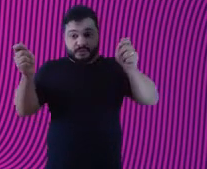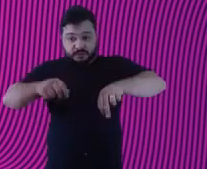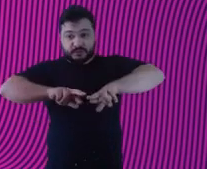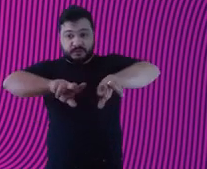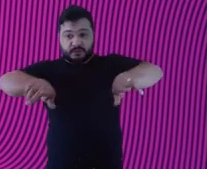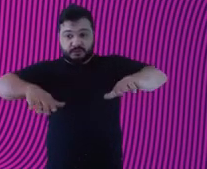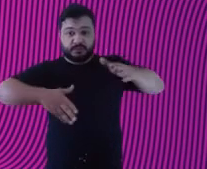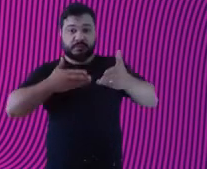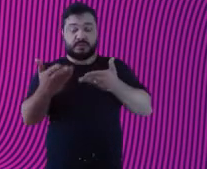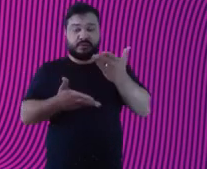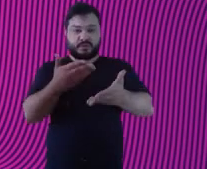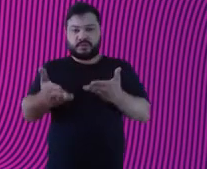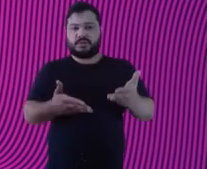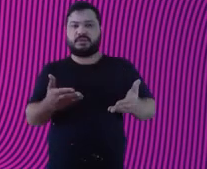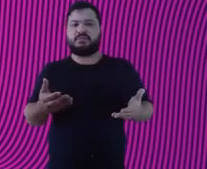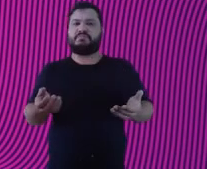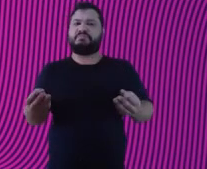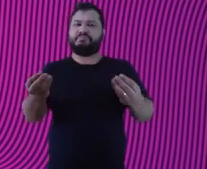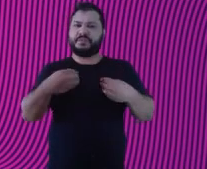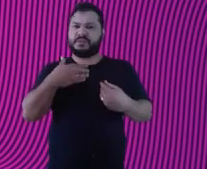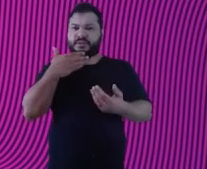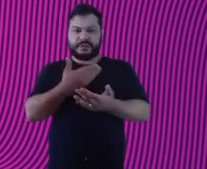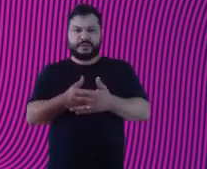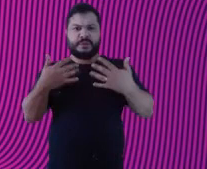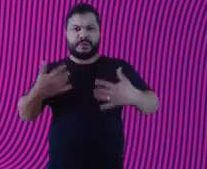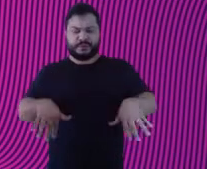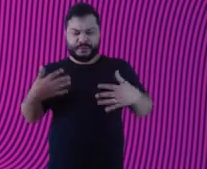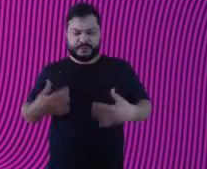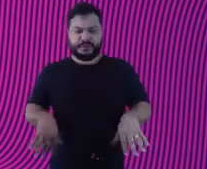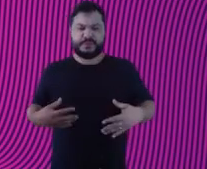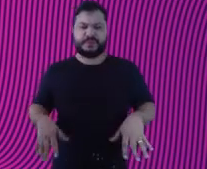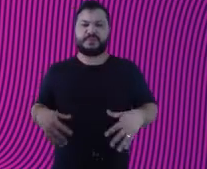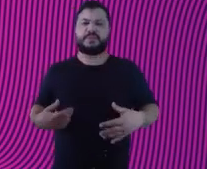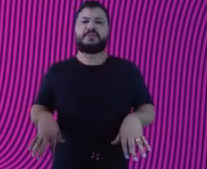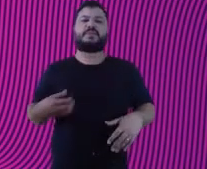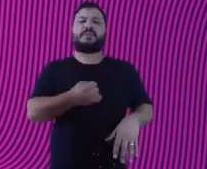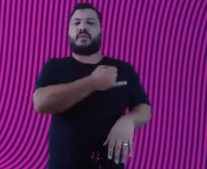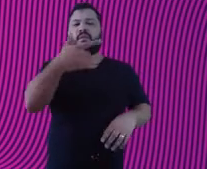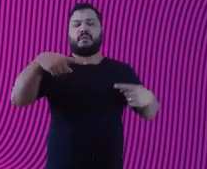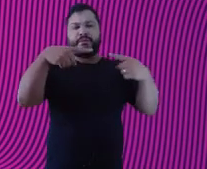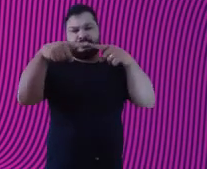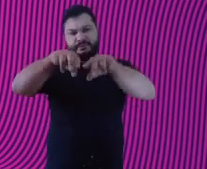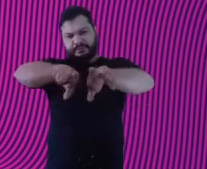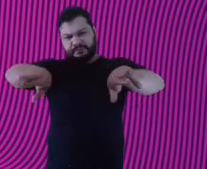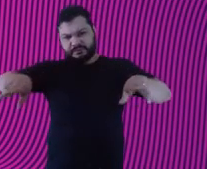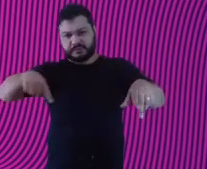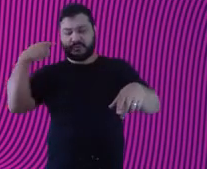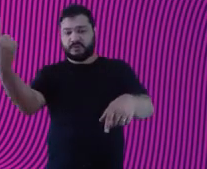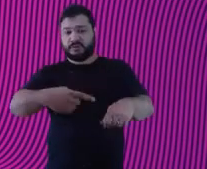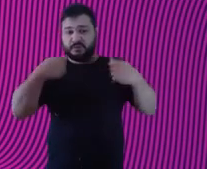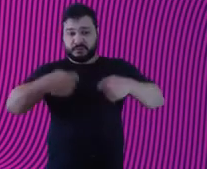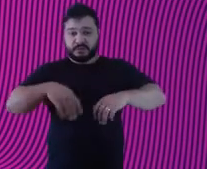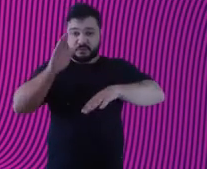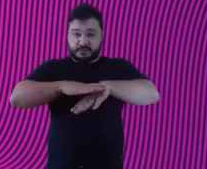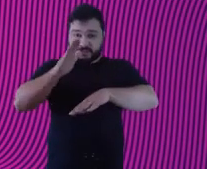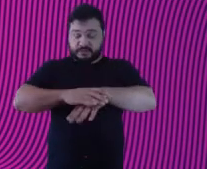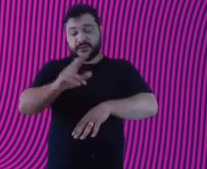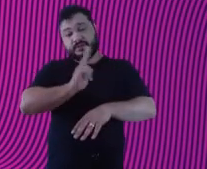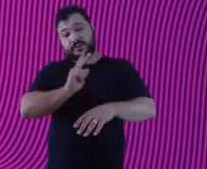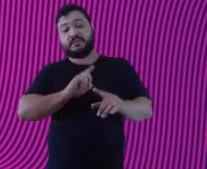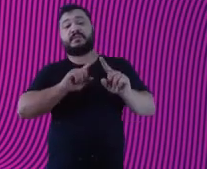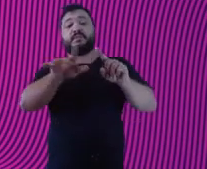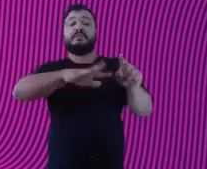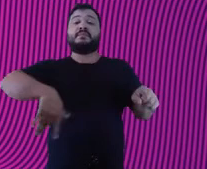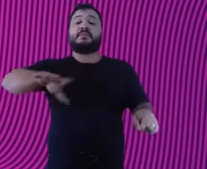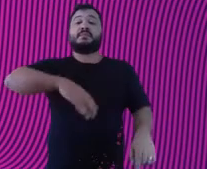do paciente, aquilo impressionava bastante o número de combinações do que a gente tem que fazer, particularmente no cenário da